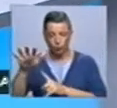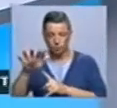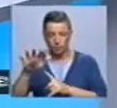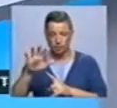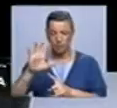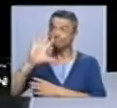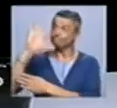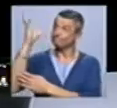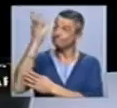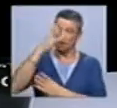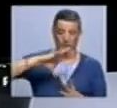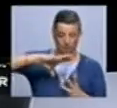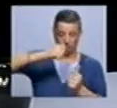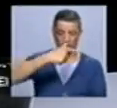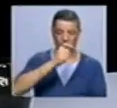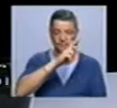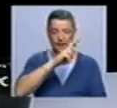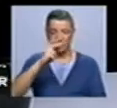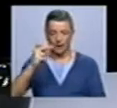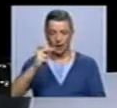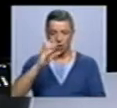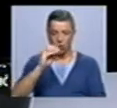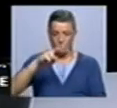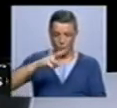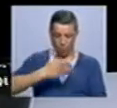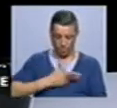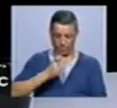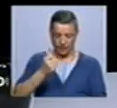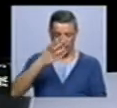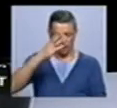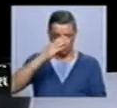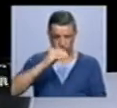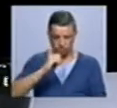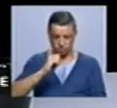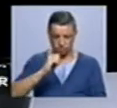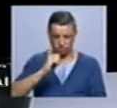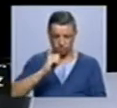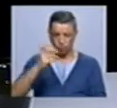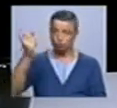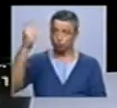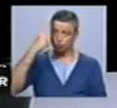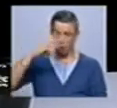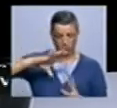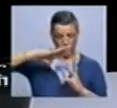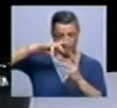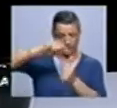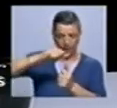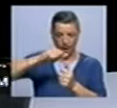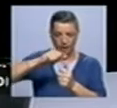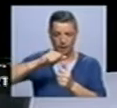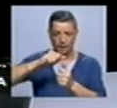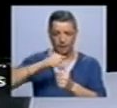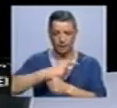da Terra. É verdade. Vamos começar com ondas primas que encontramos no Sol e na Terra e depois precisamente com